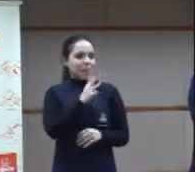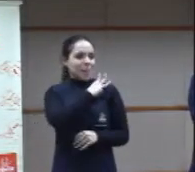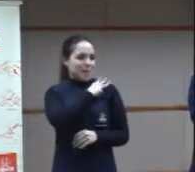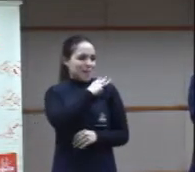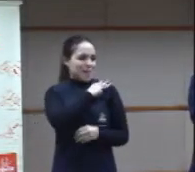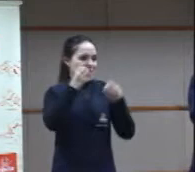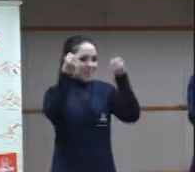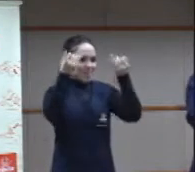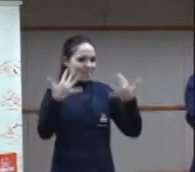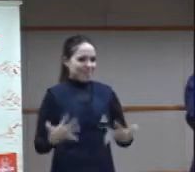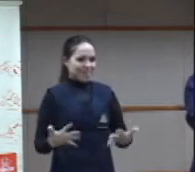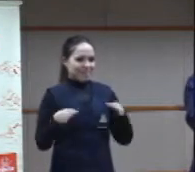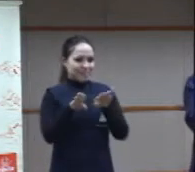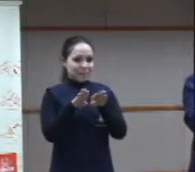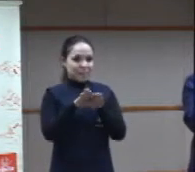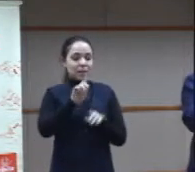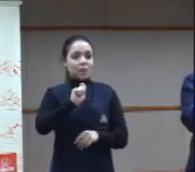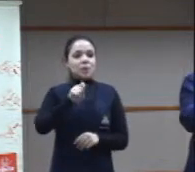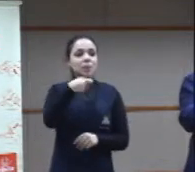Marco, que